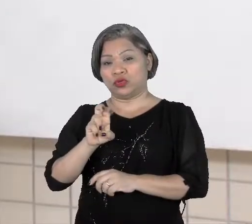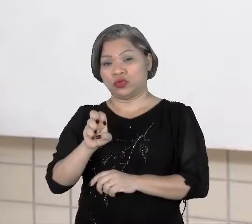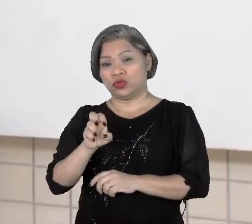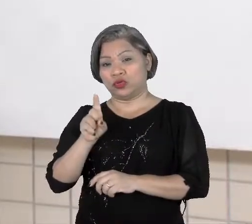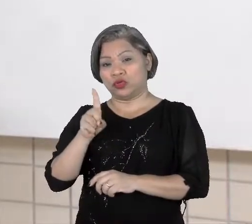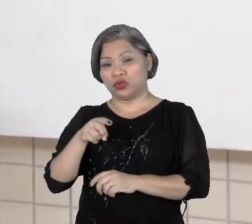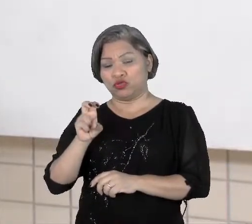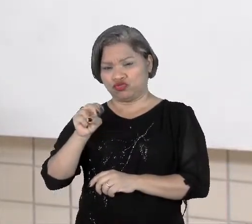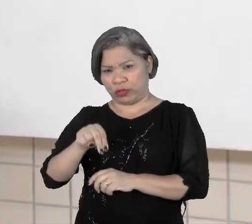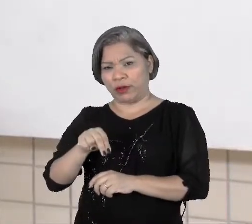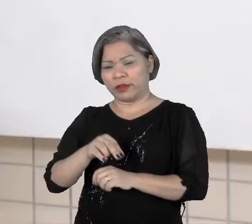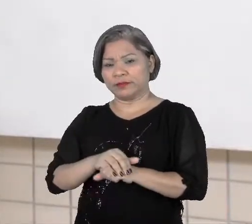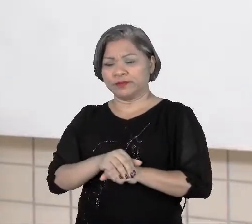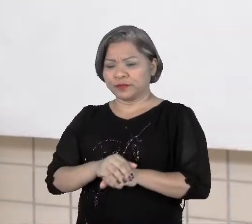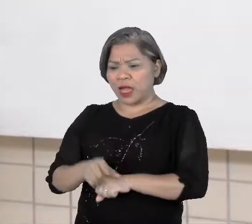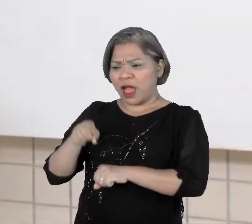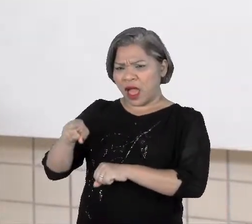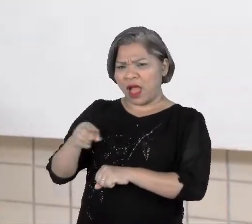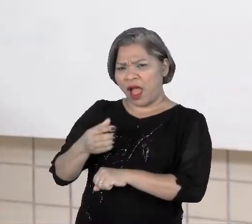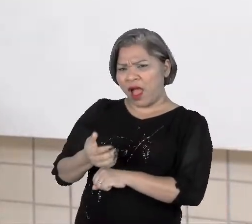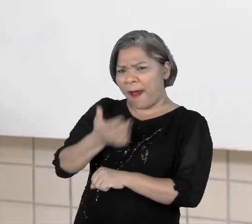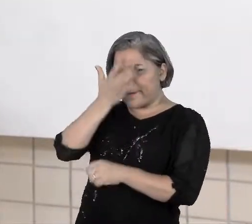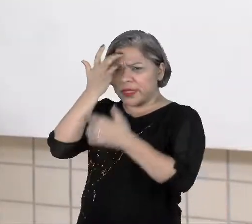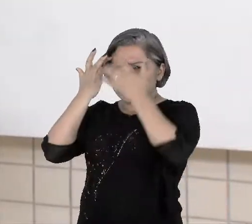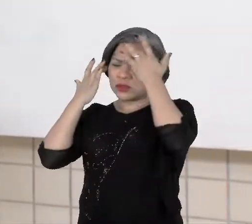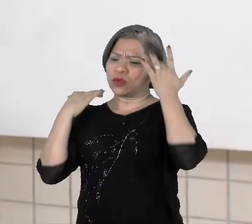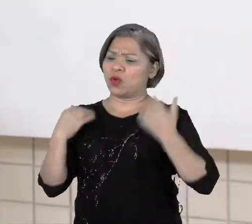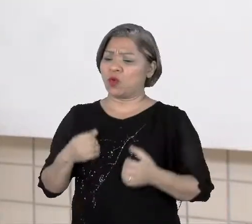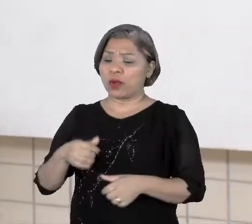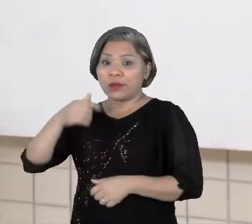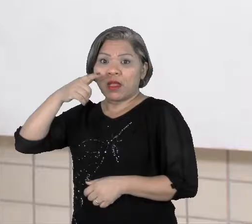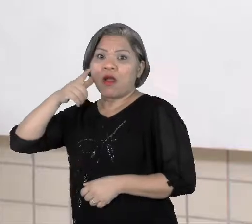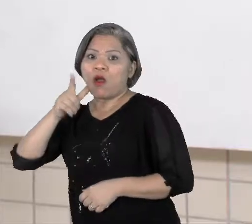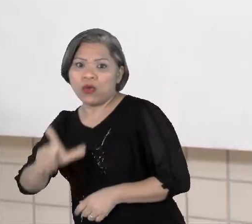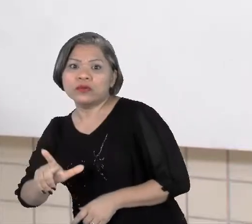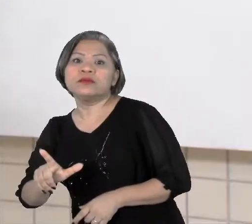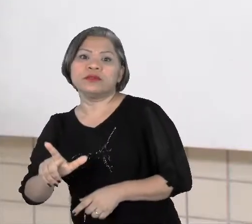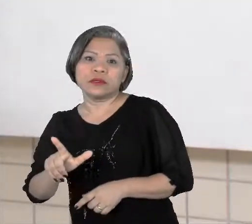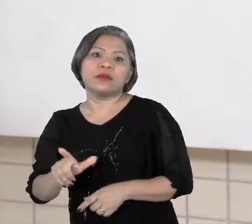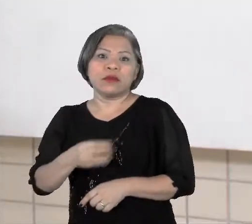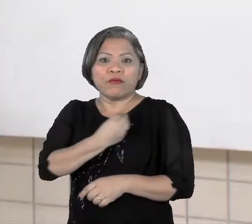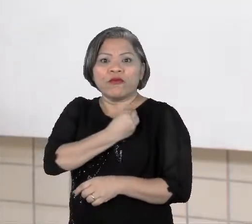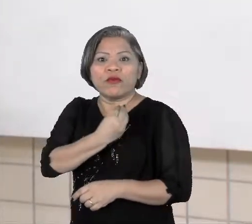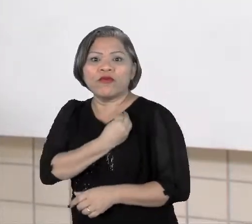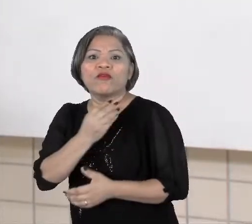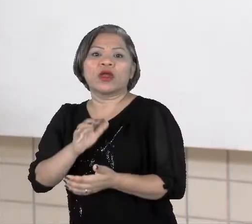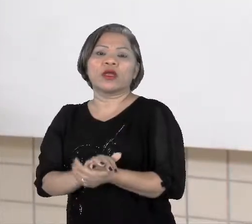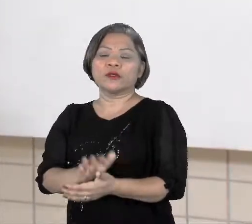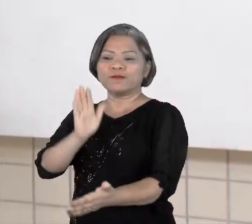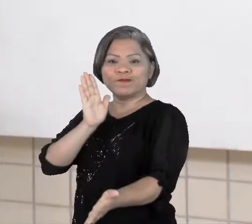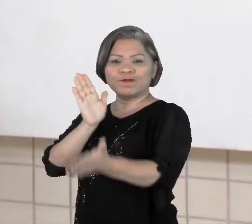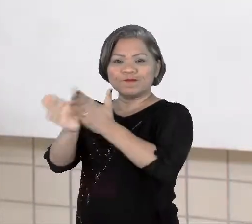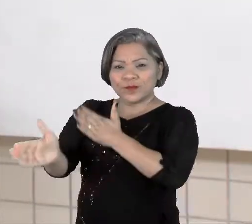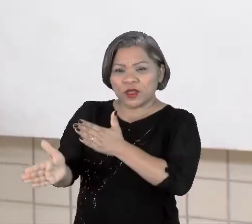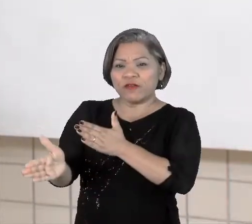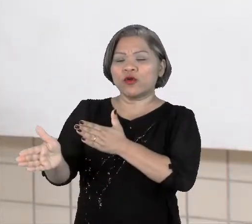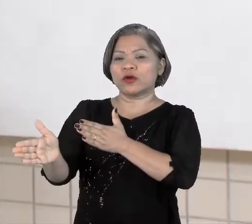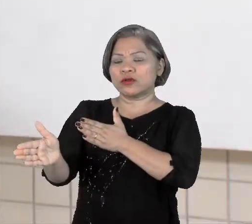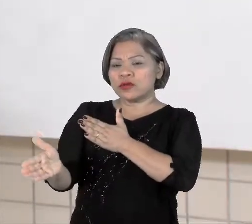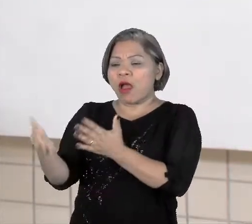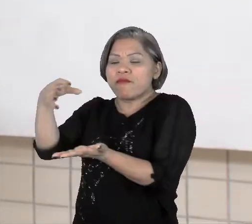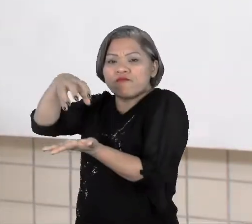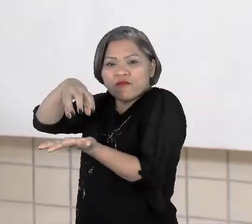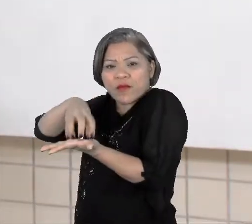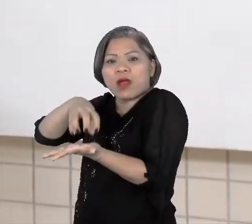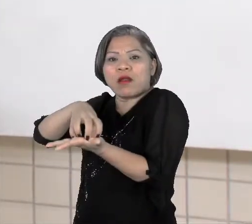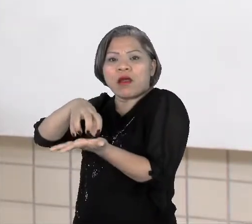àquele ataque do Pontal, sobreviveram ao ataque dos índios da etnia xerente, elas se refugiaram e fixaram residência